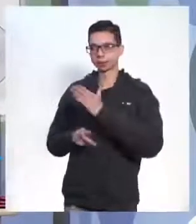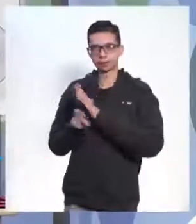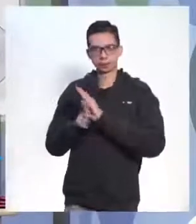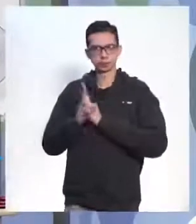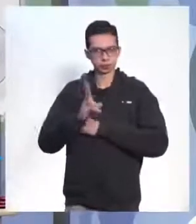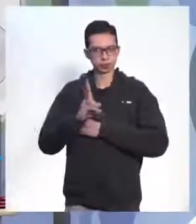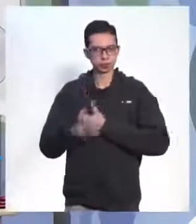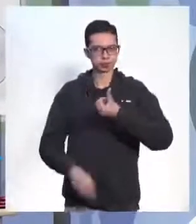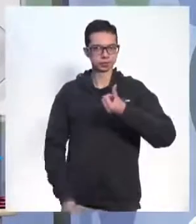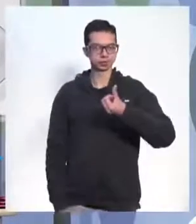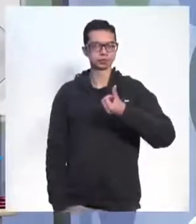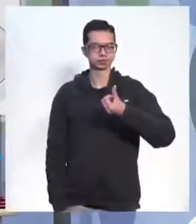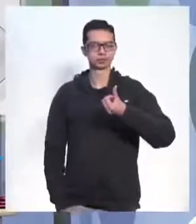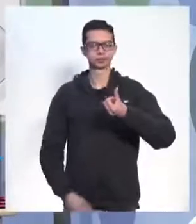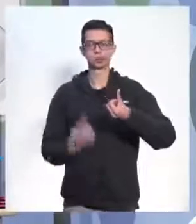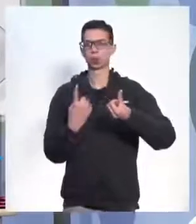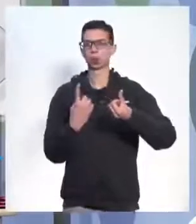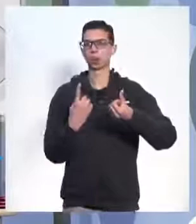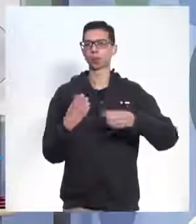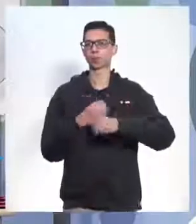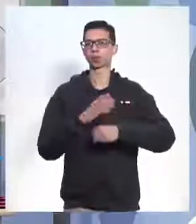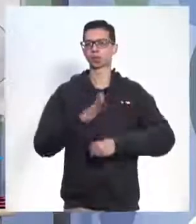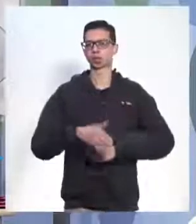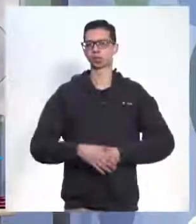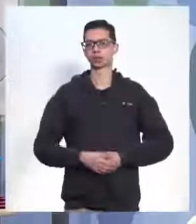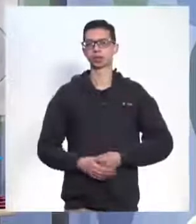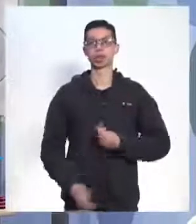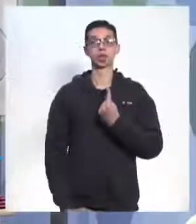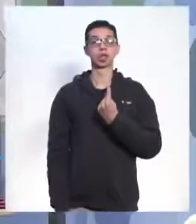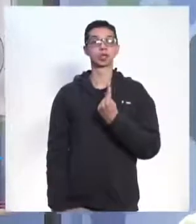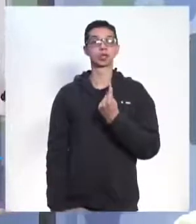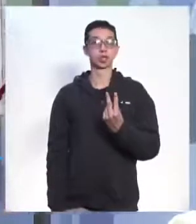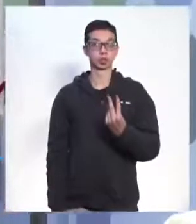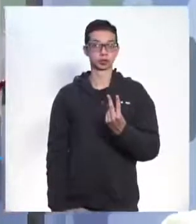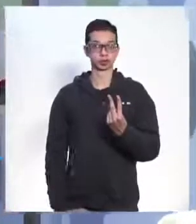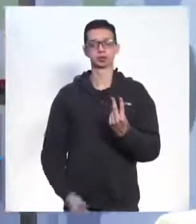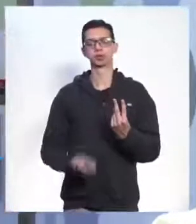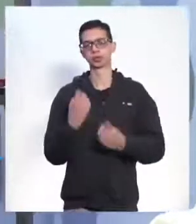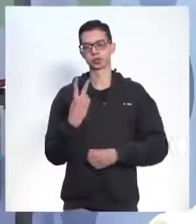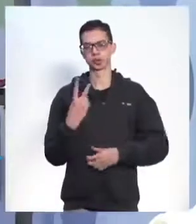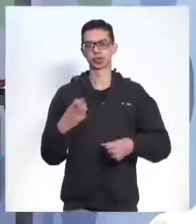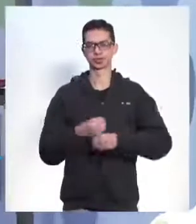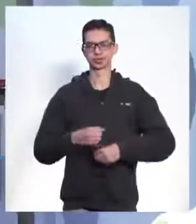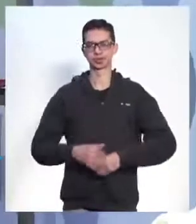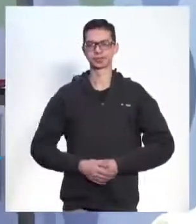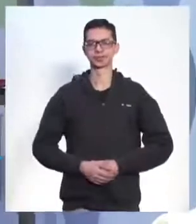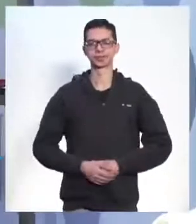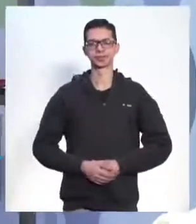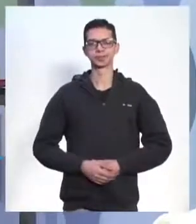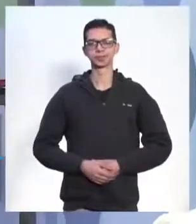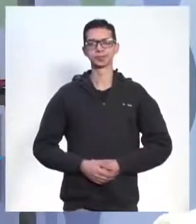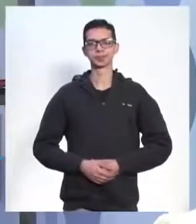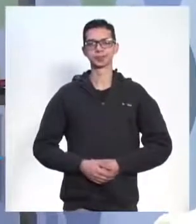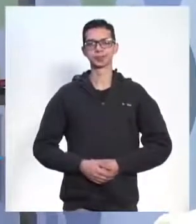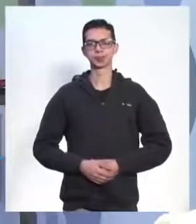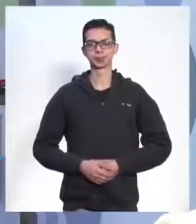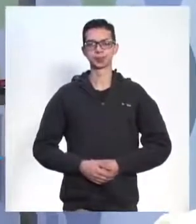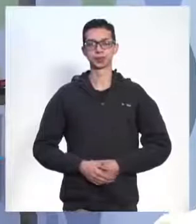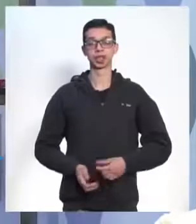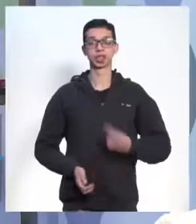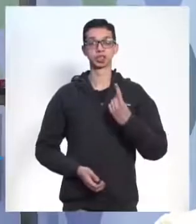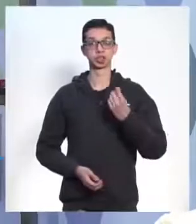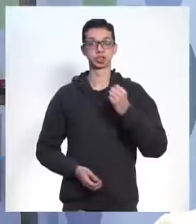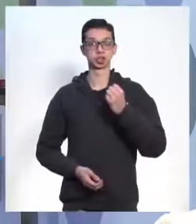6. Beleza, então 1 ponto aí. 12. 2 pontos. Certo? 12,